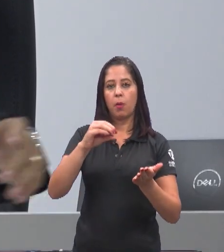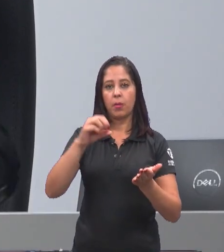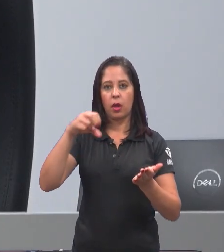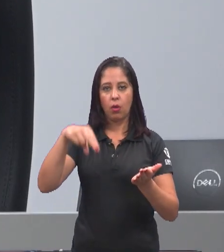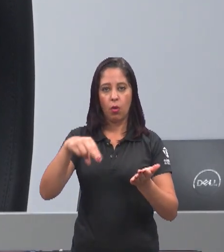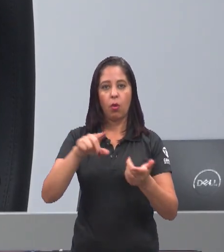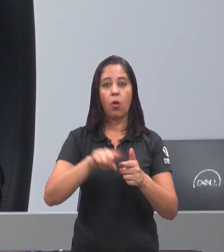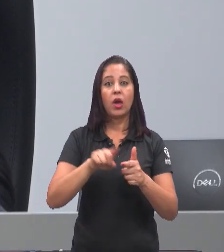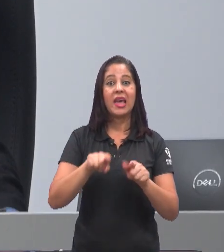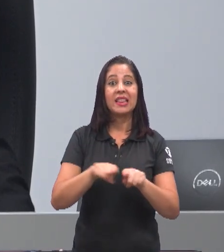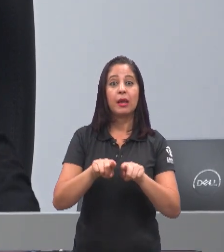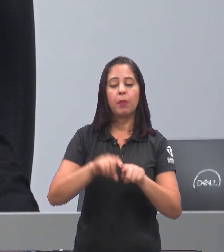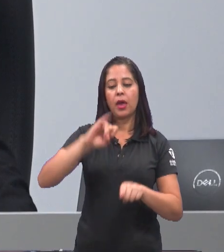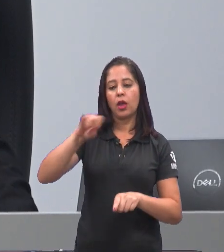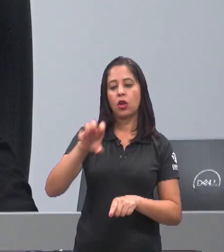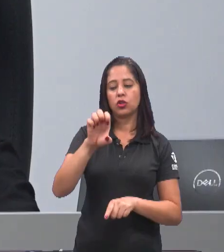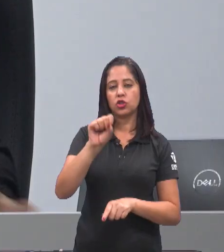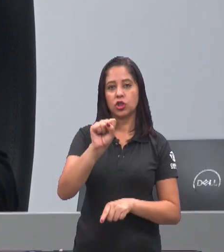News.